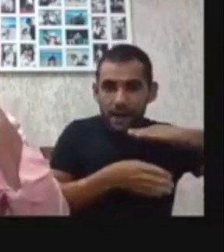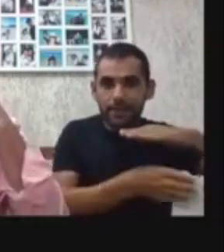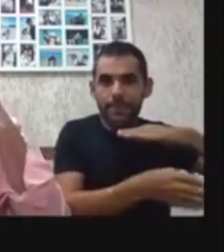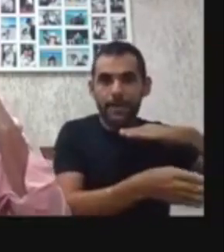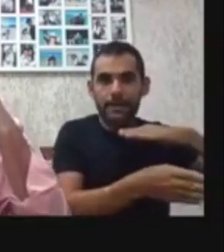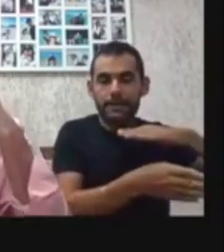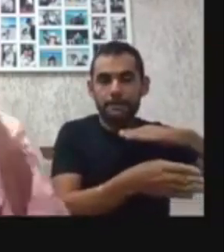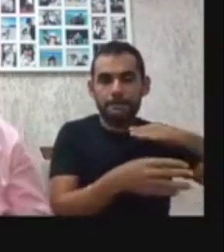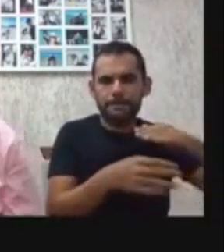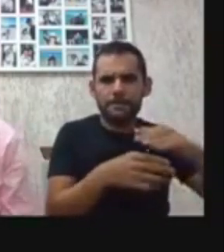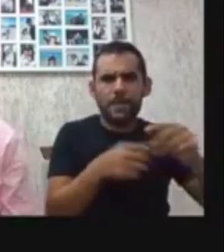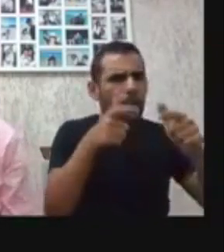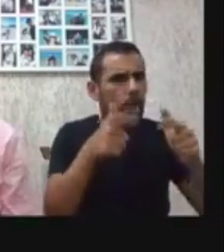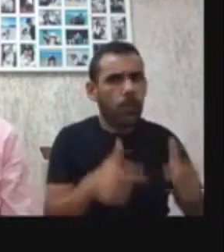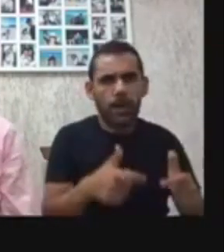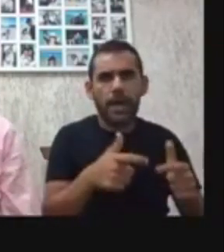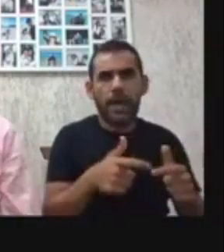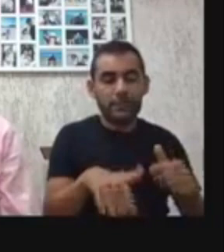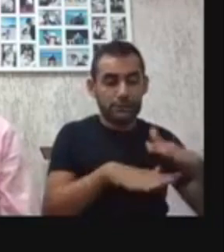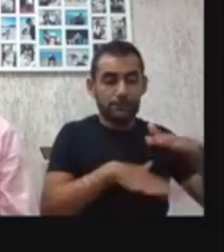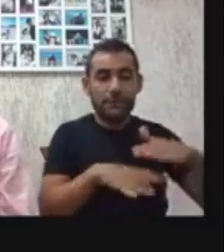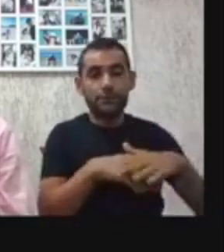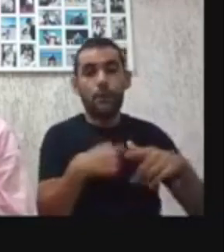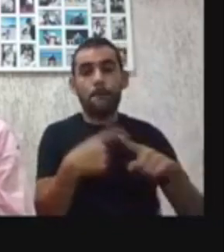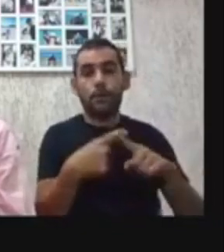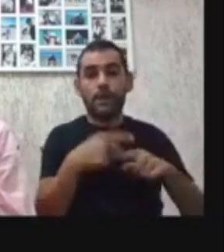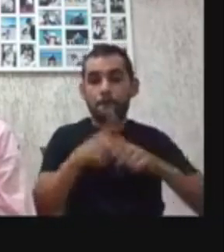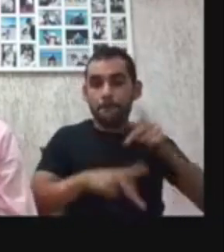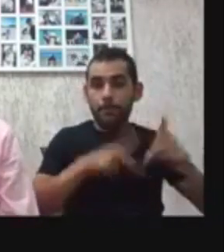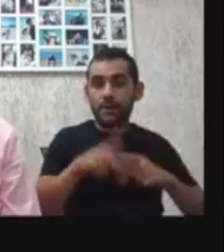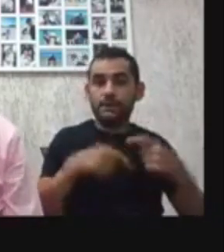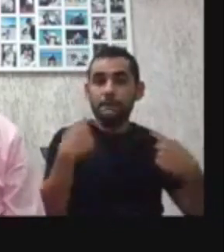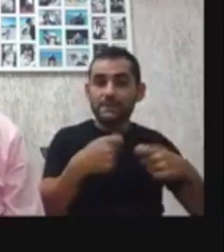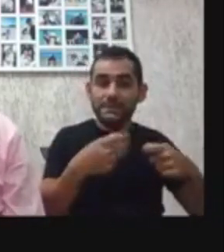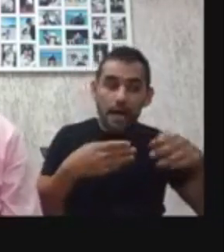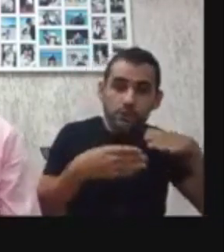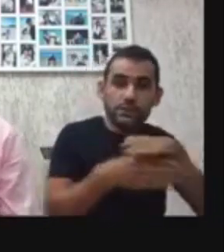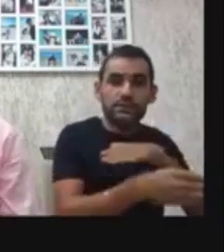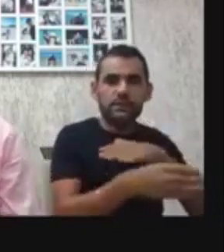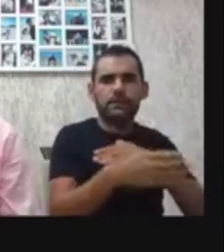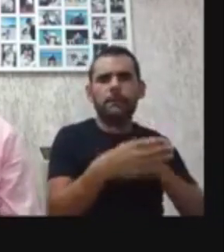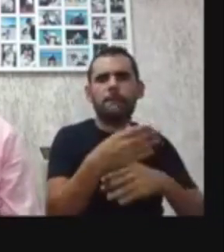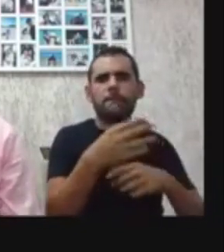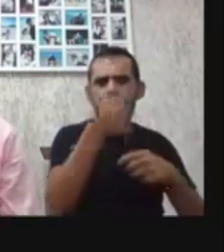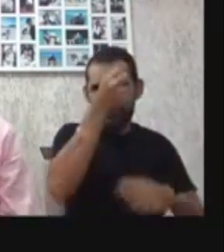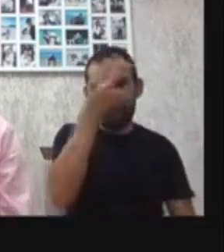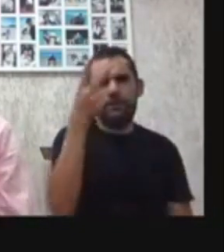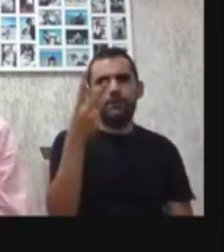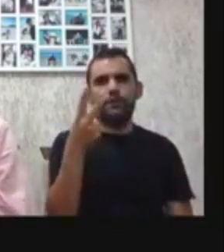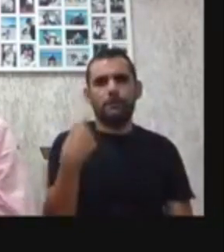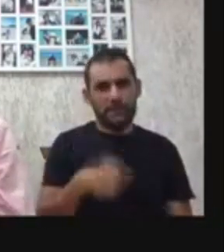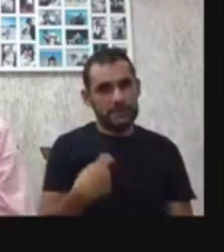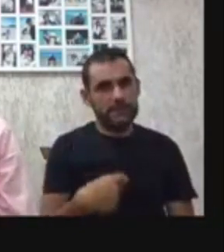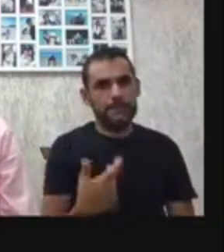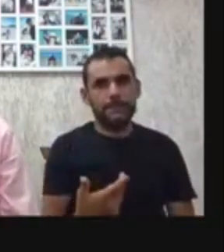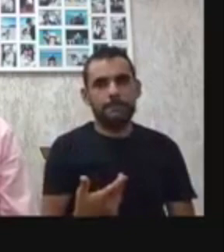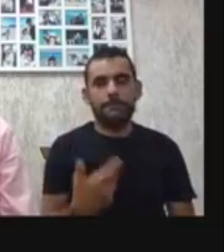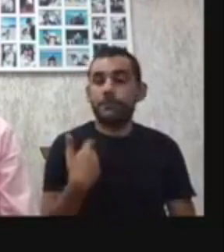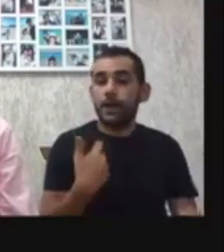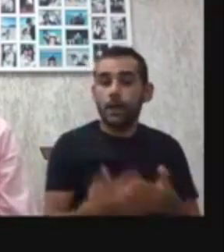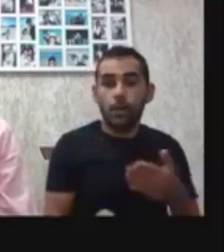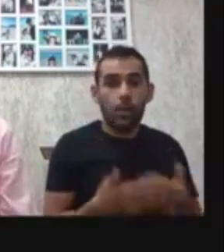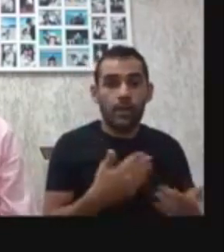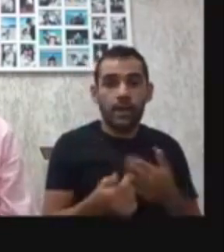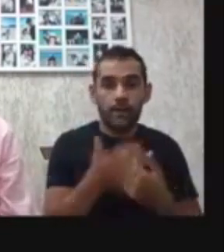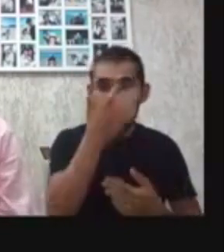entrada da prefeitura, algum lugar ali na parte de baixo, para que a população tenha acesso ao prefeito, né? E Tá. qualquer